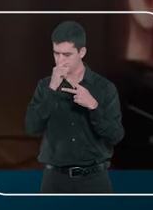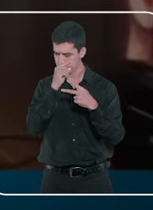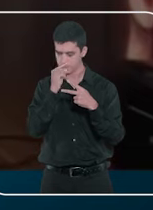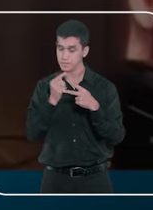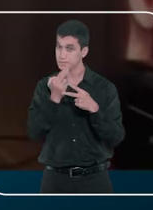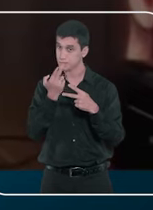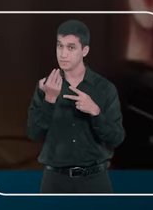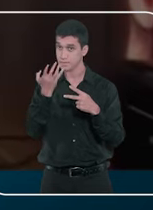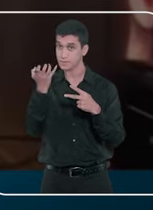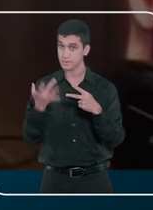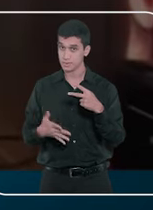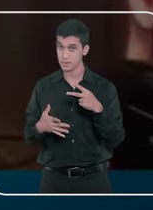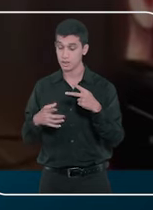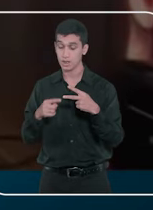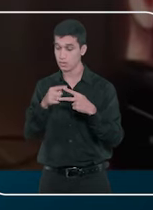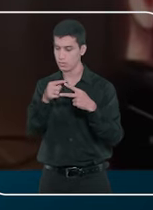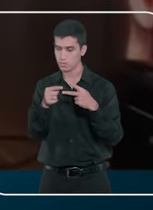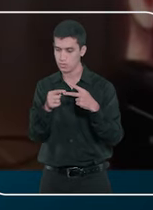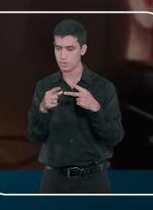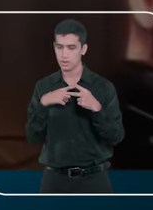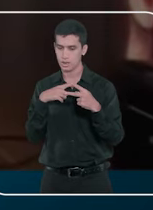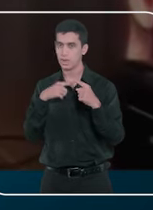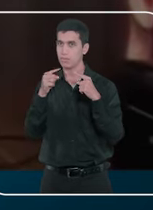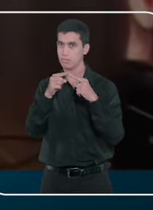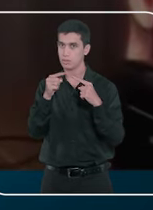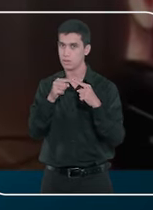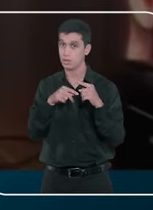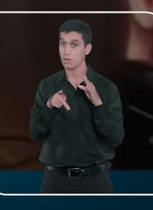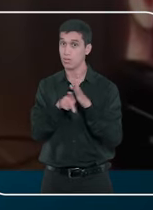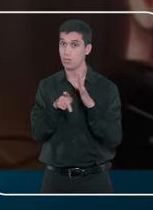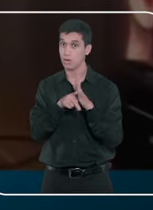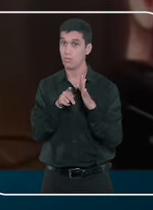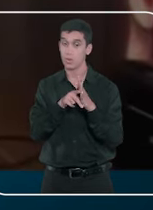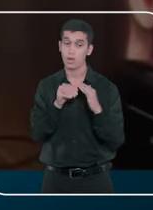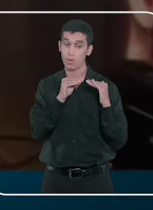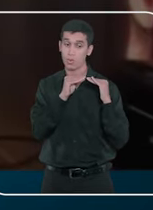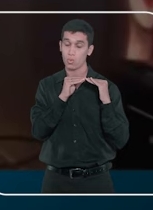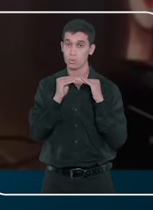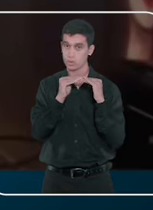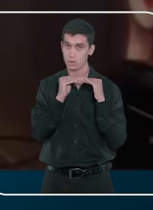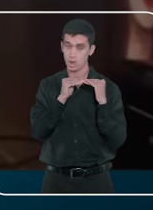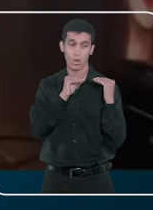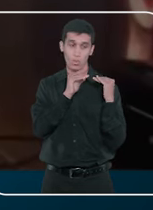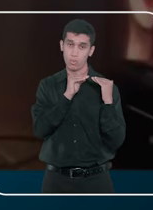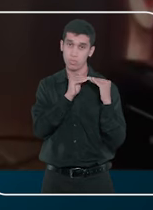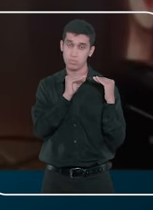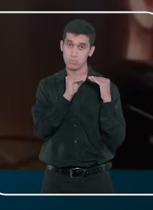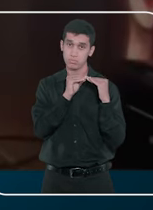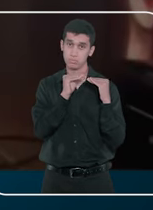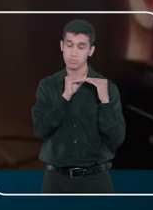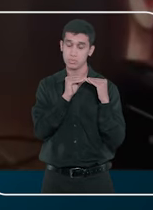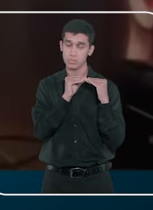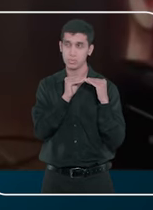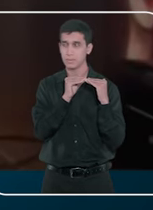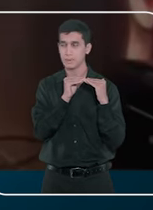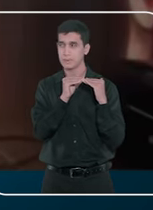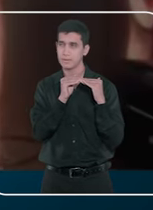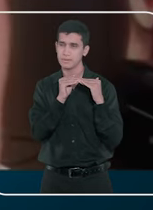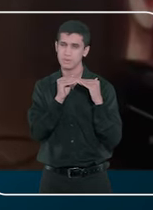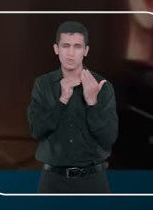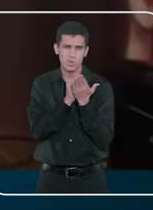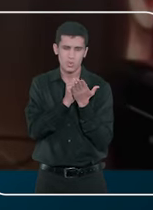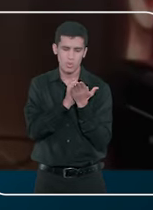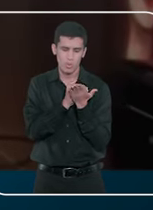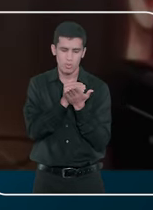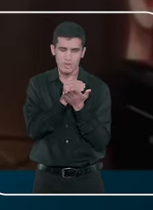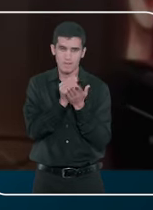estão relacionadas à consensualidade. De uma forma bem